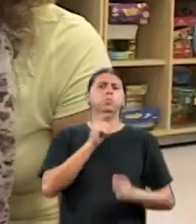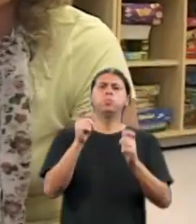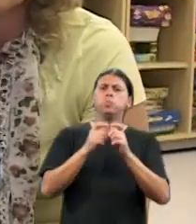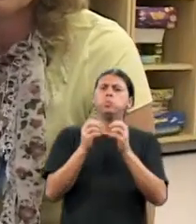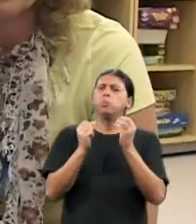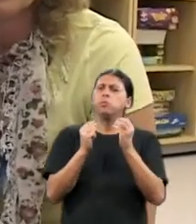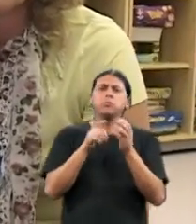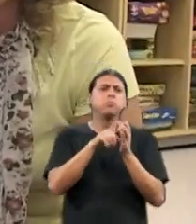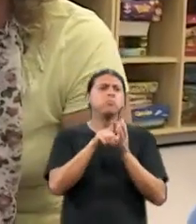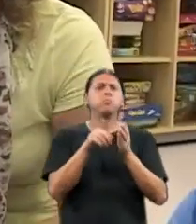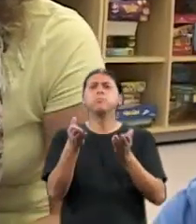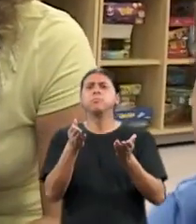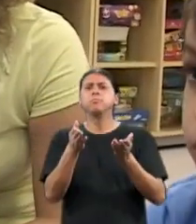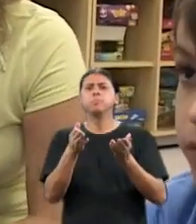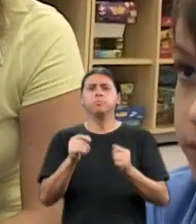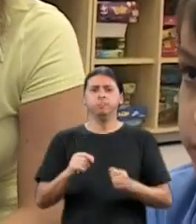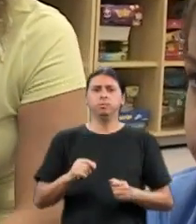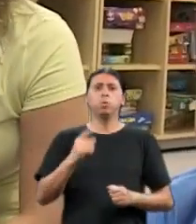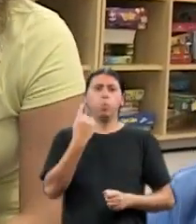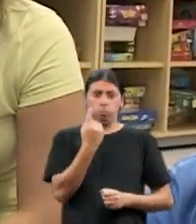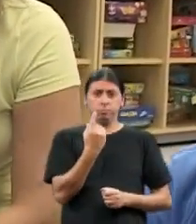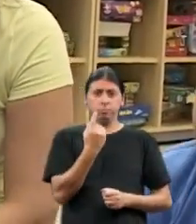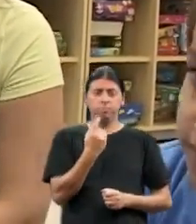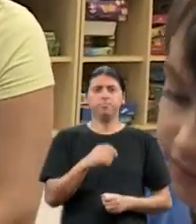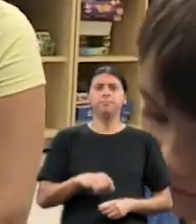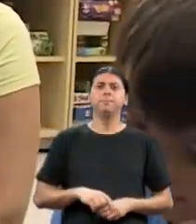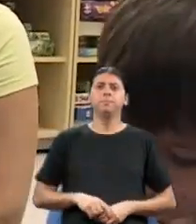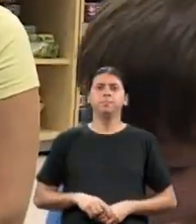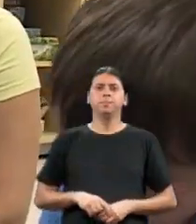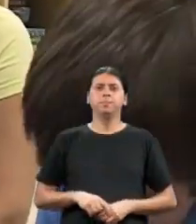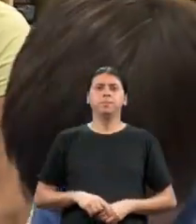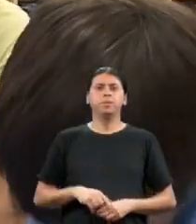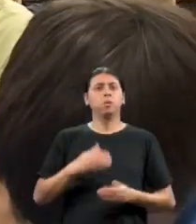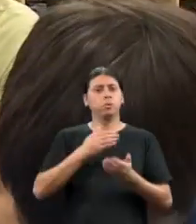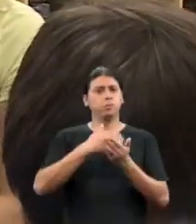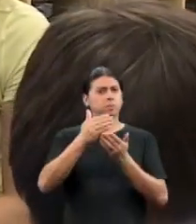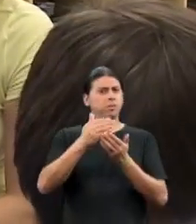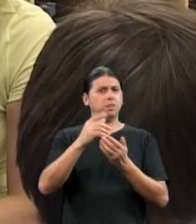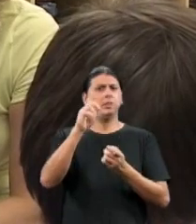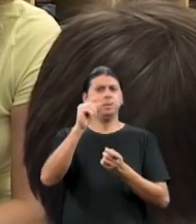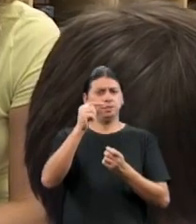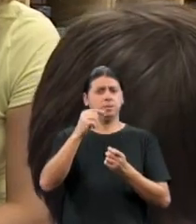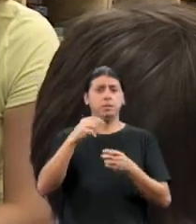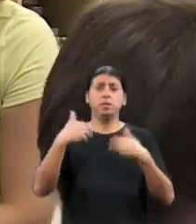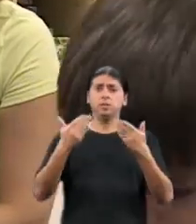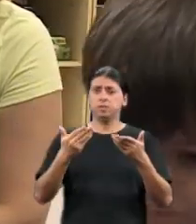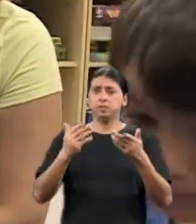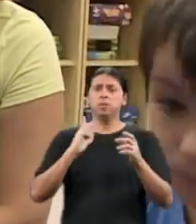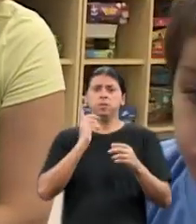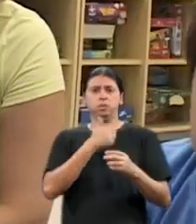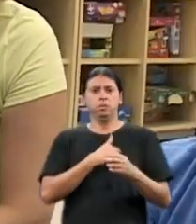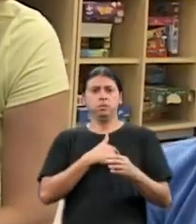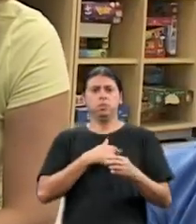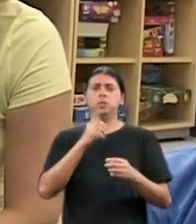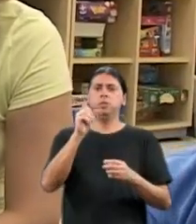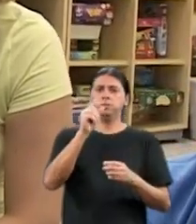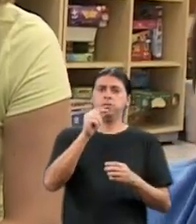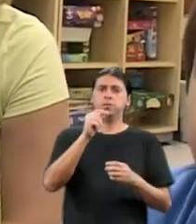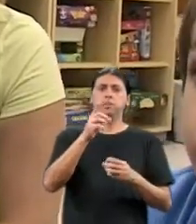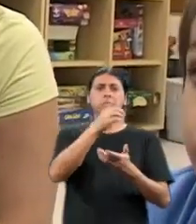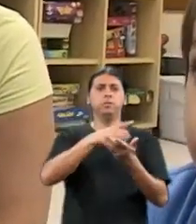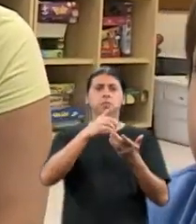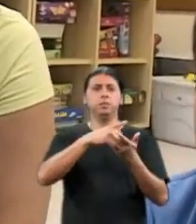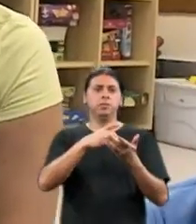gente pode fazer o disco? Um. E aqui vai começar do 10. Então, a gente vai colocar o número 10 para o disco